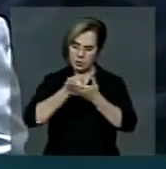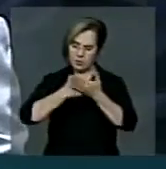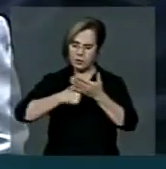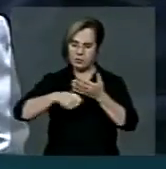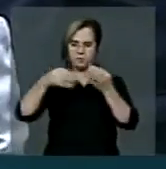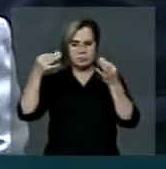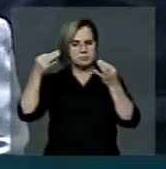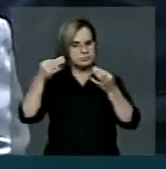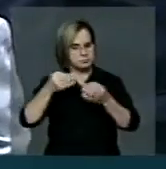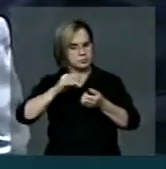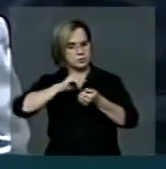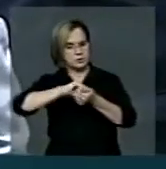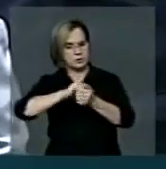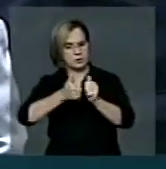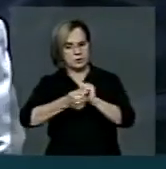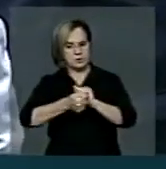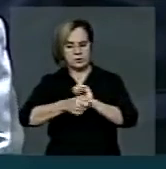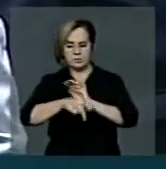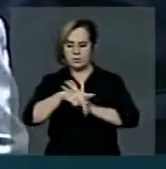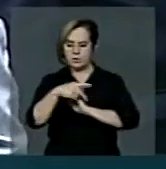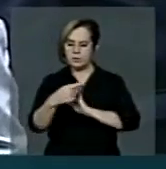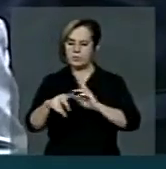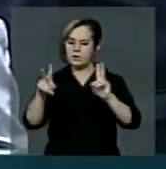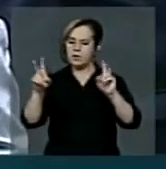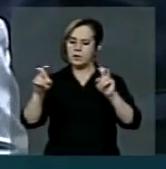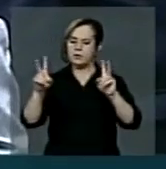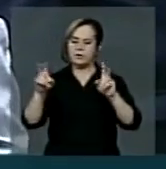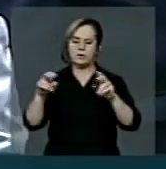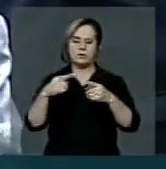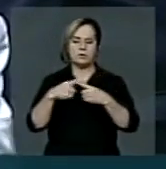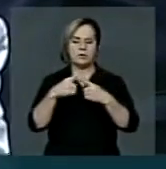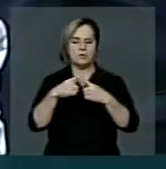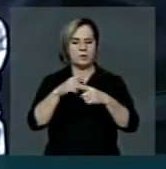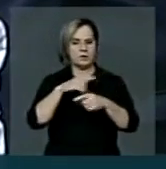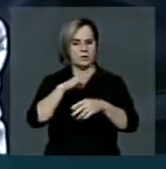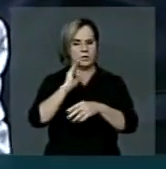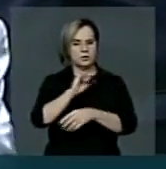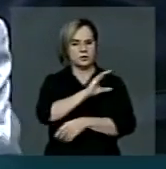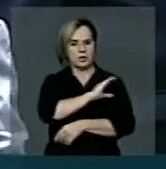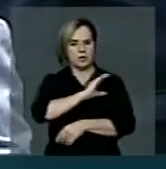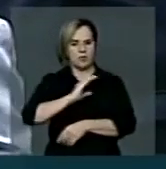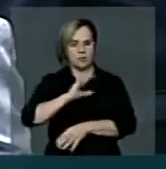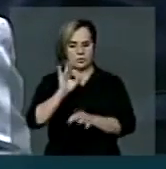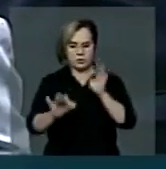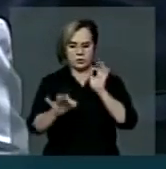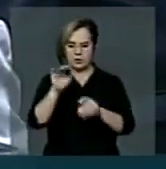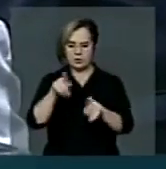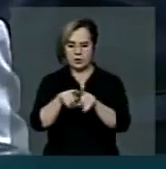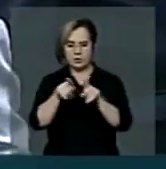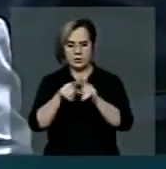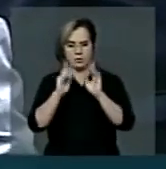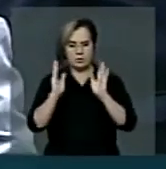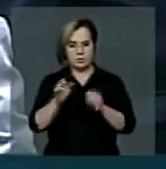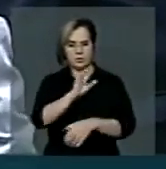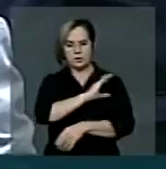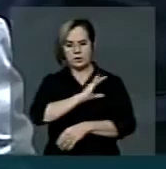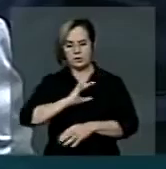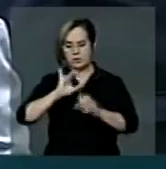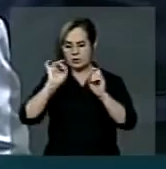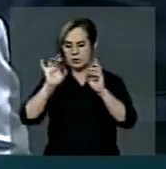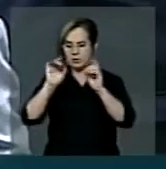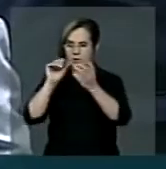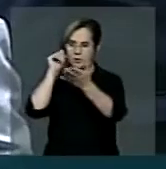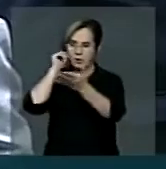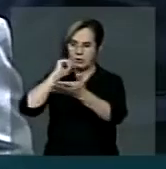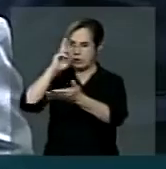correta em relação a esse tema que ultrapassou a Comissão de Justiça até chegar à Comissão Especial. E a presença de Vossa Excelência